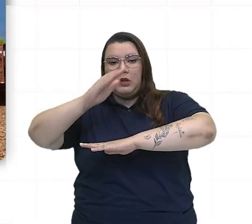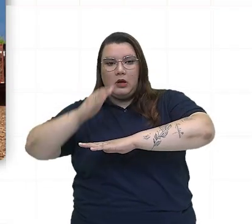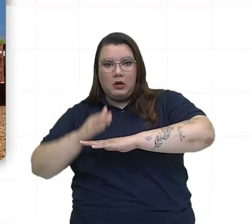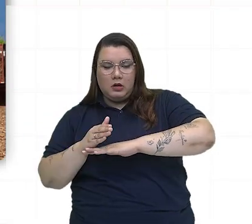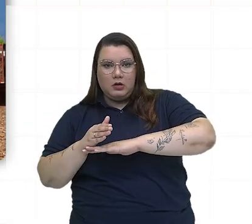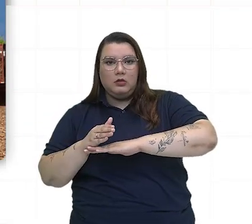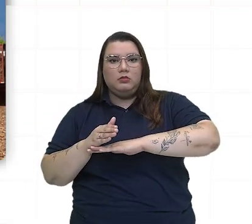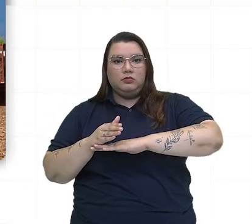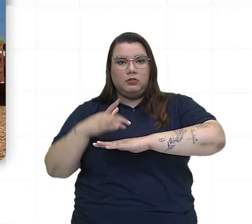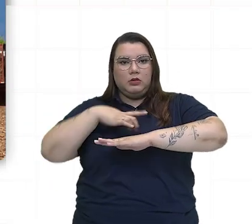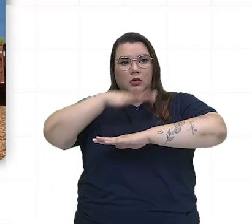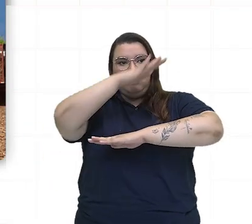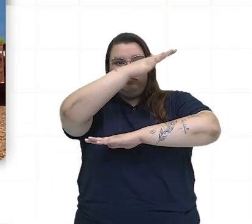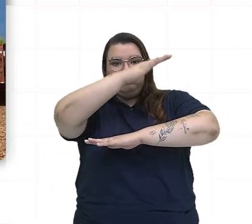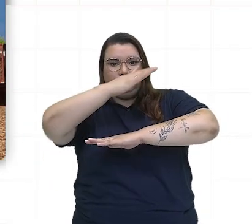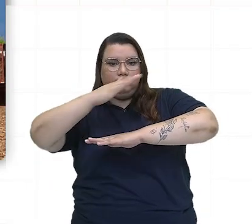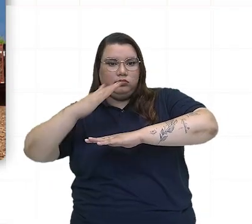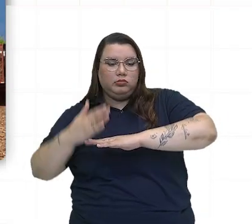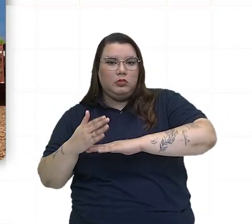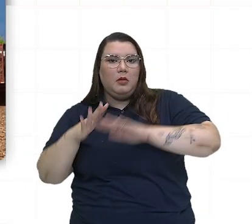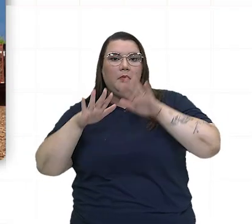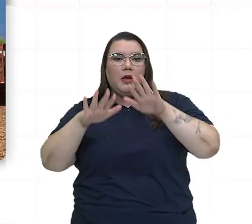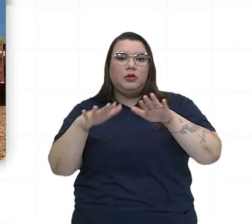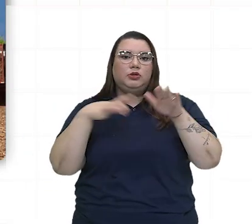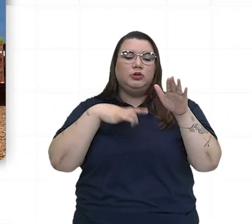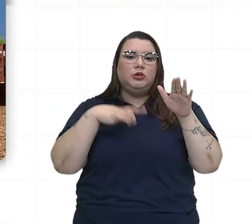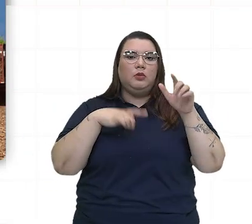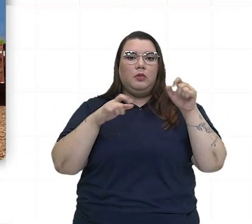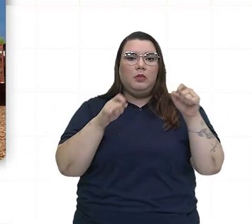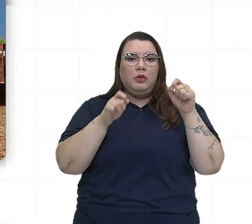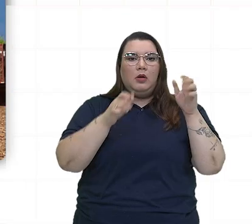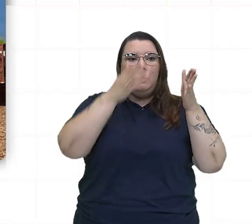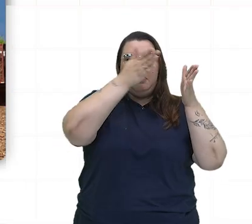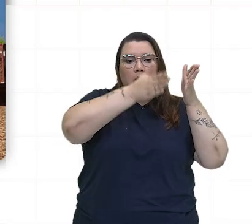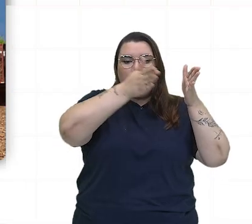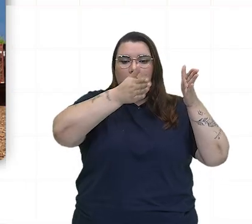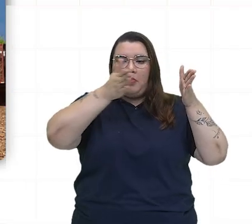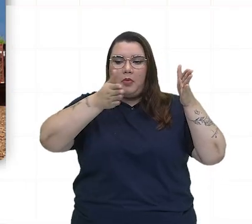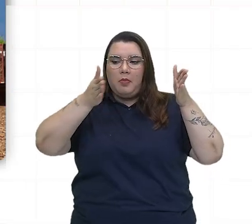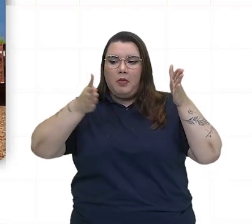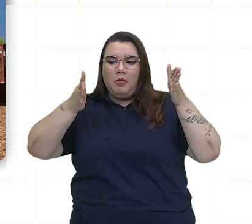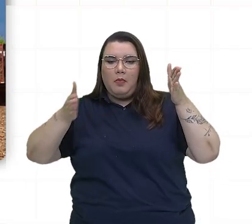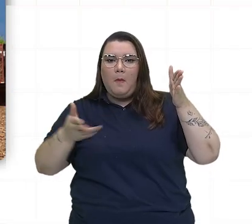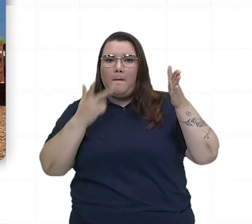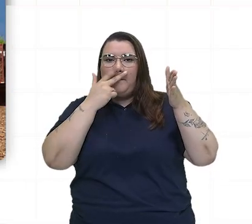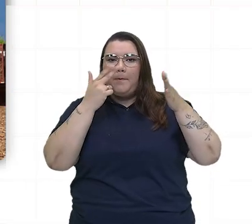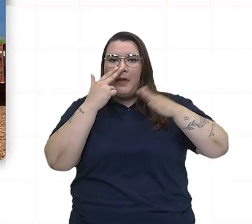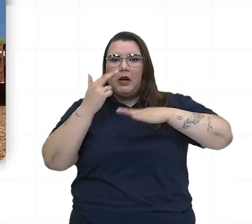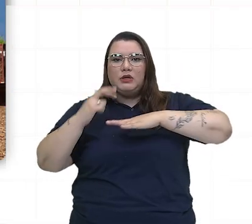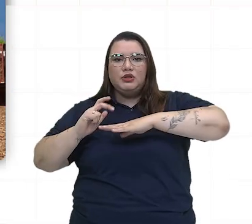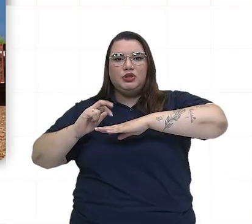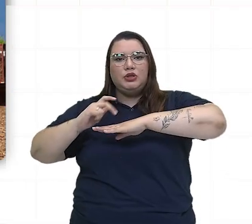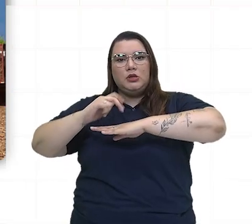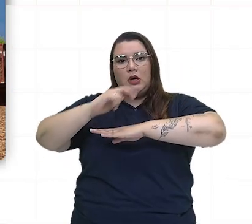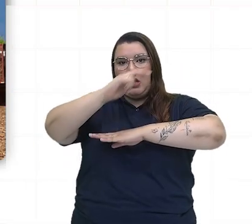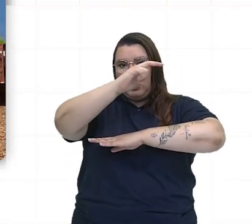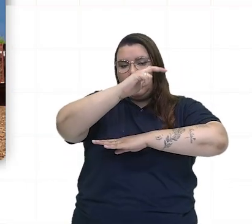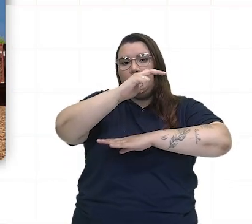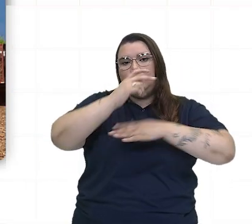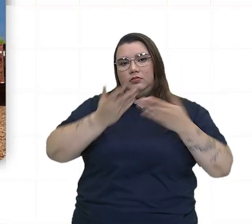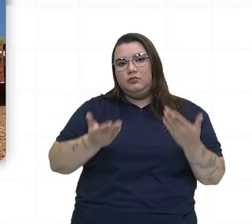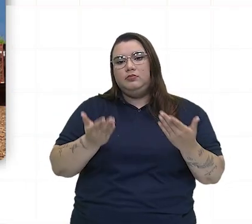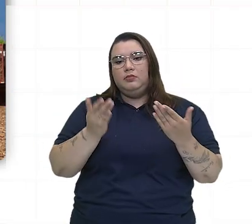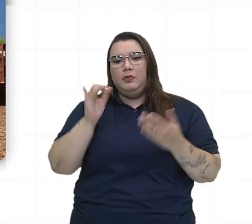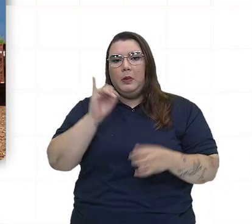nesses terrenos com desníveis, né, onde nós vamos ter esses degraus que são feitos ali